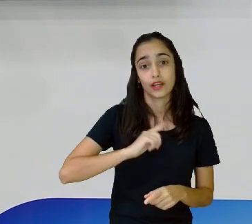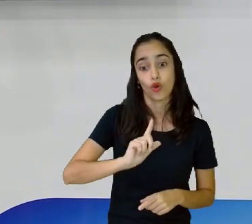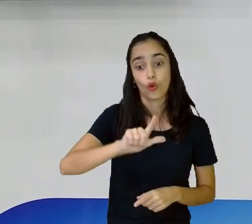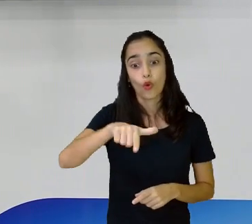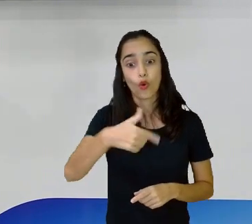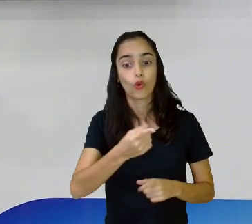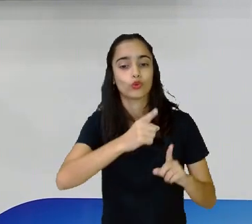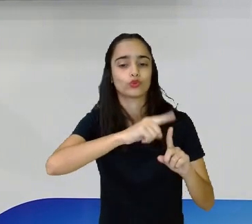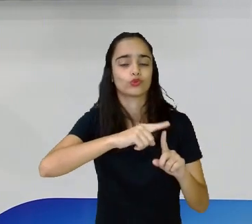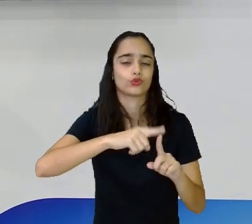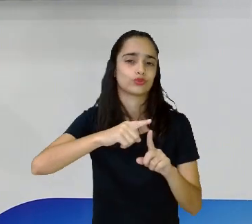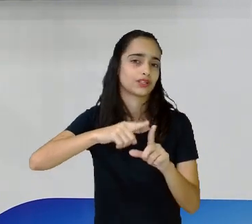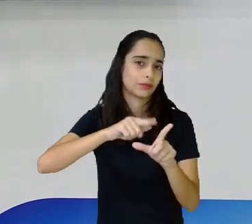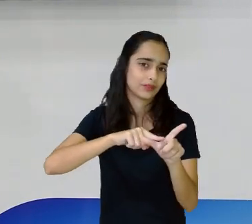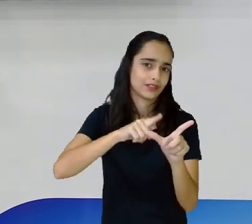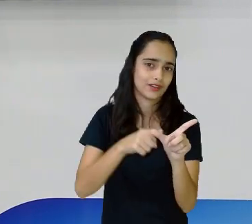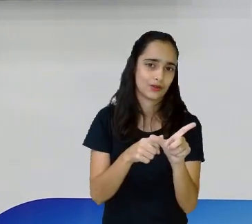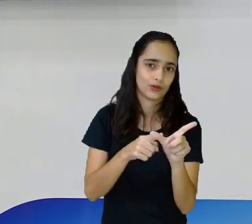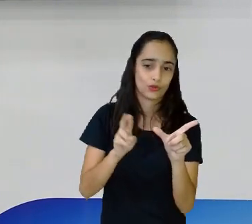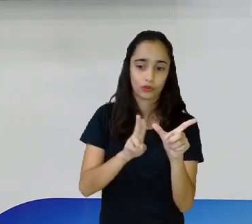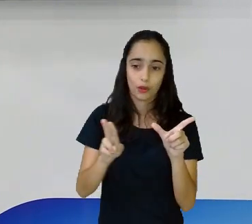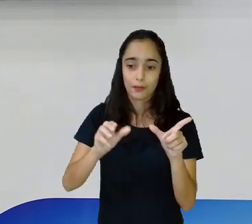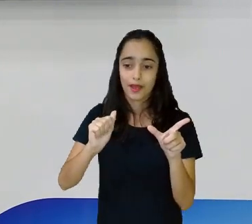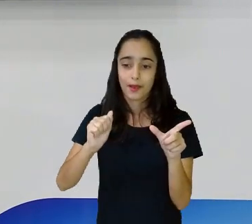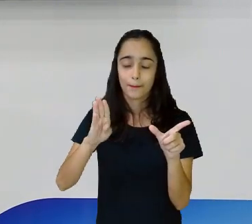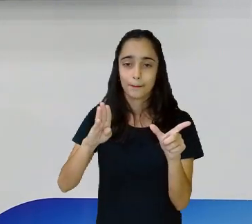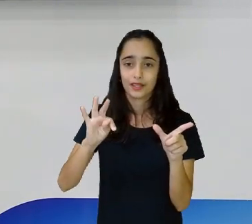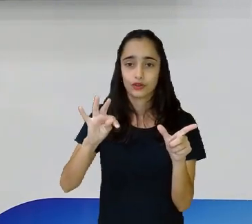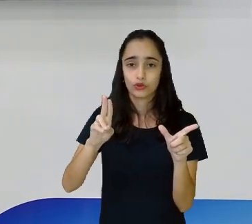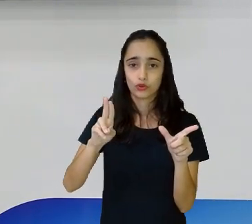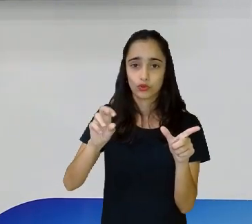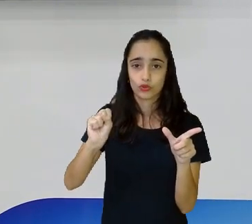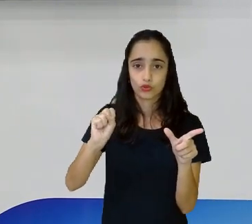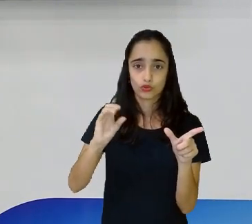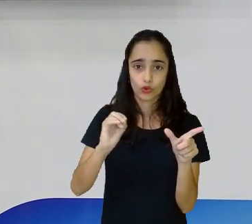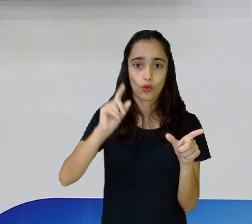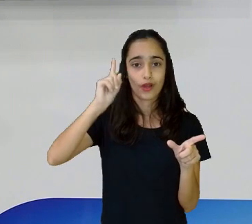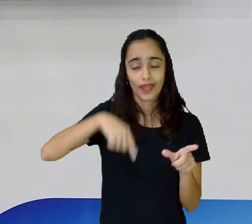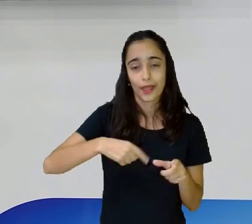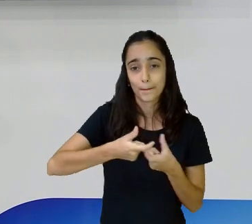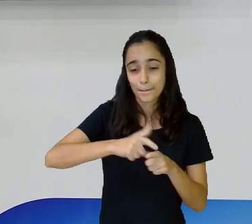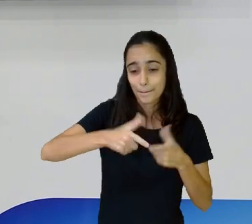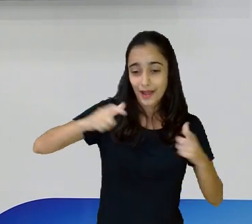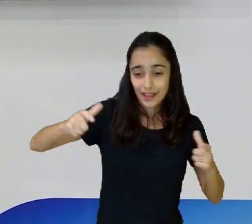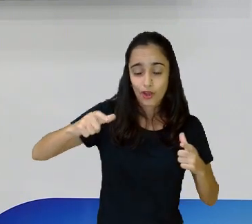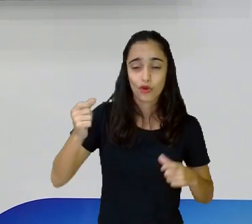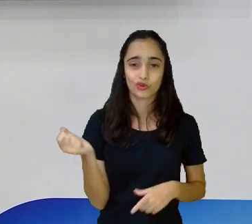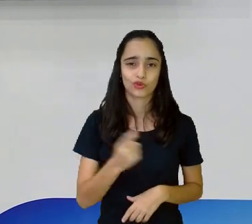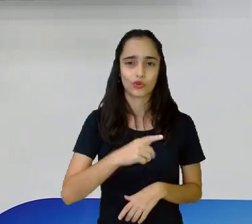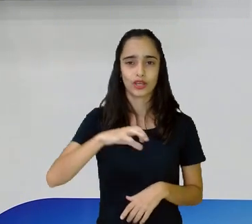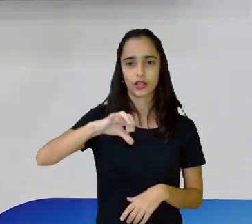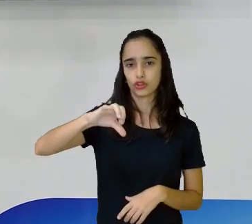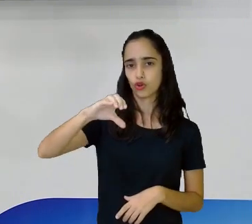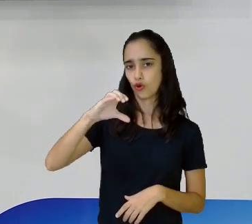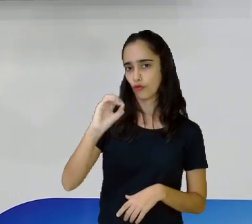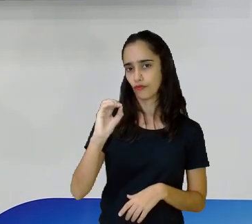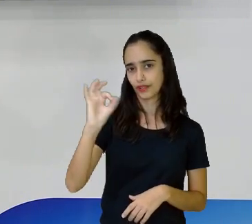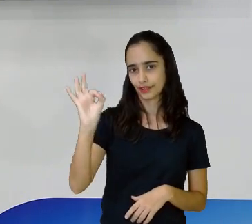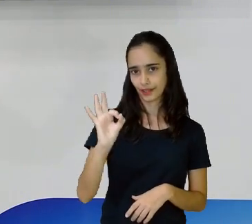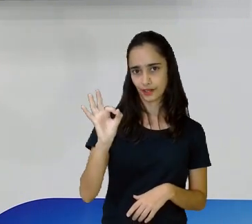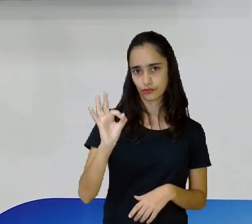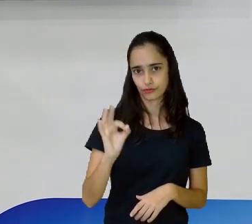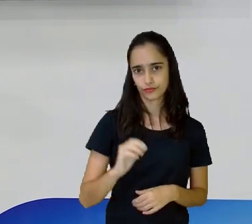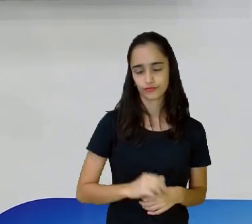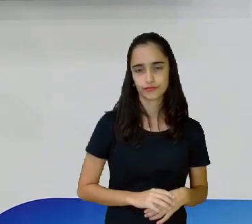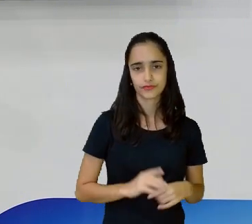é maior que 90, ele não é um ângulo raso, ele não tem 180, ele é maior que